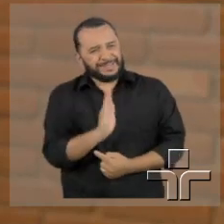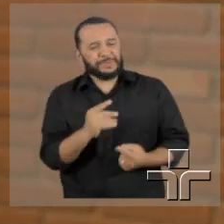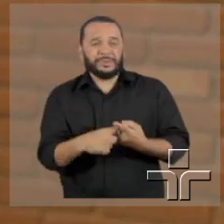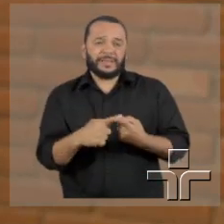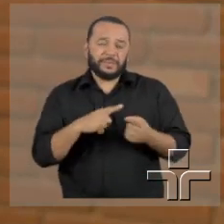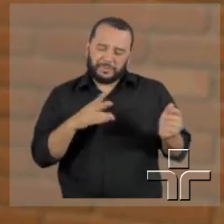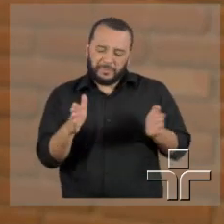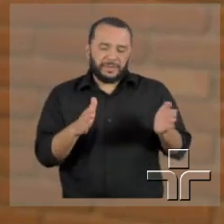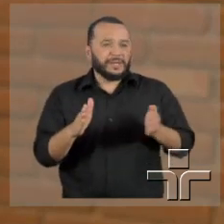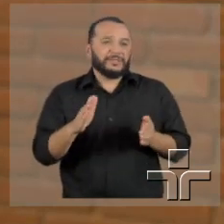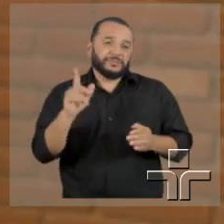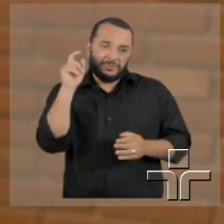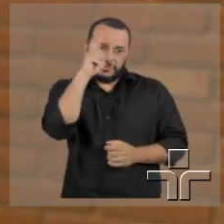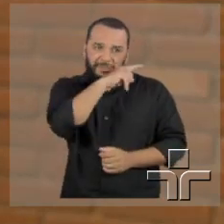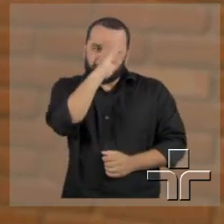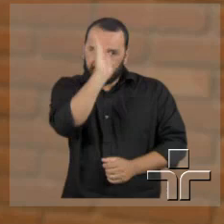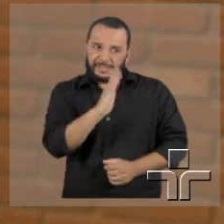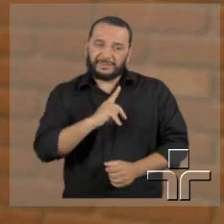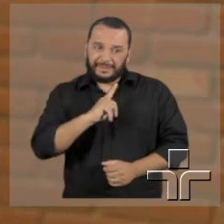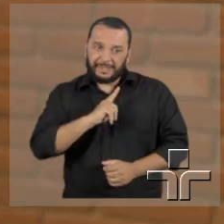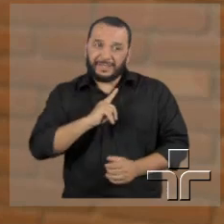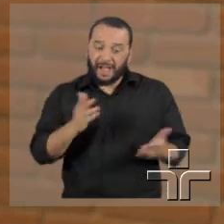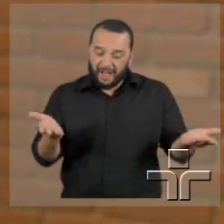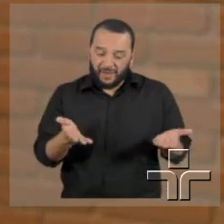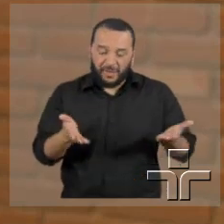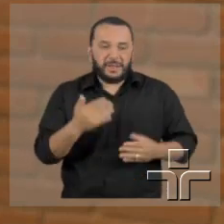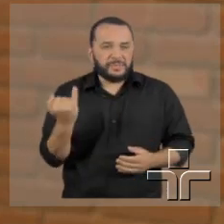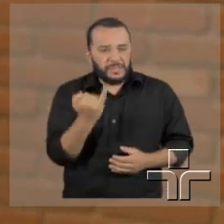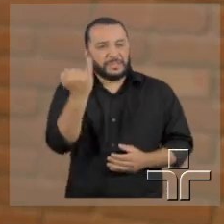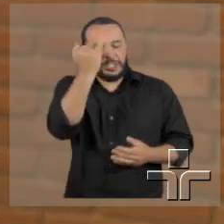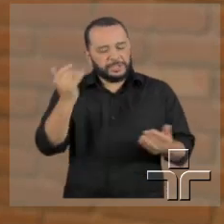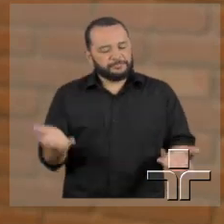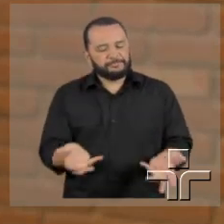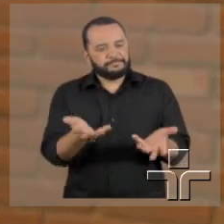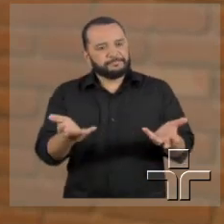muito importante que a cultura